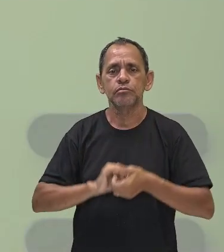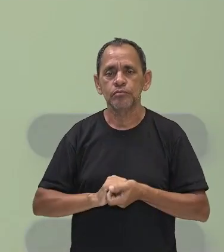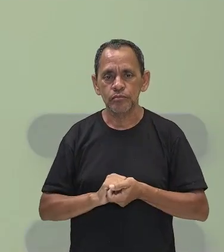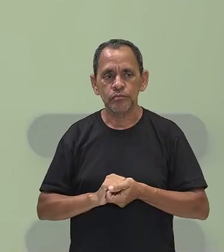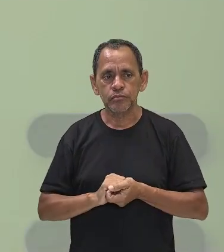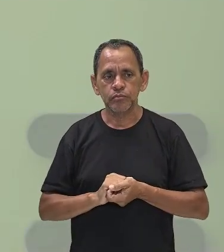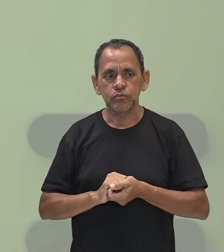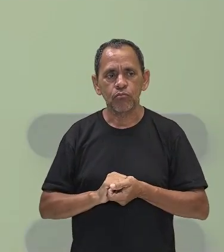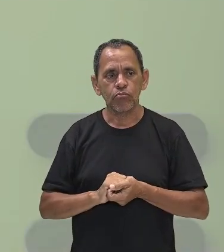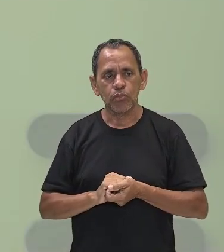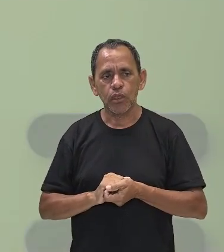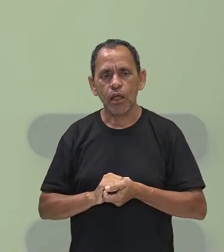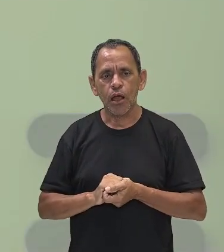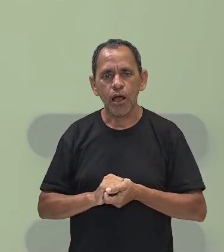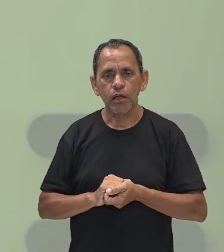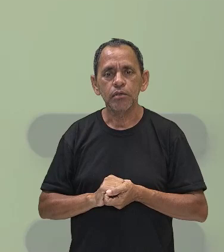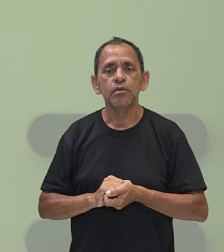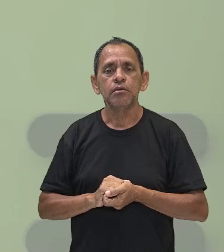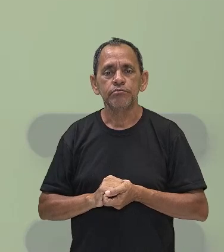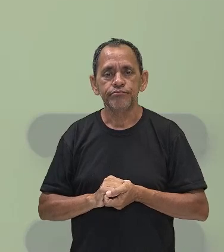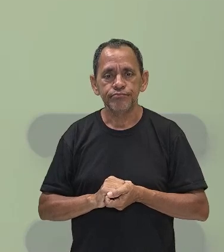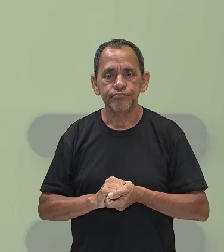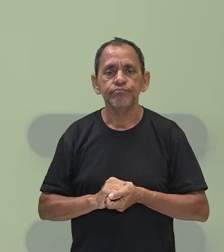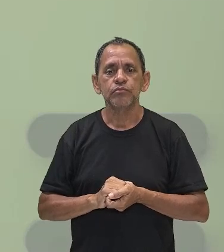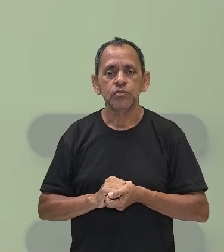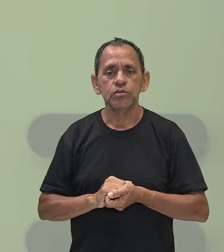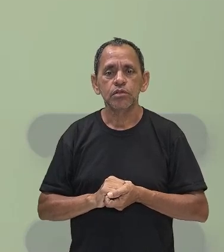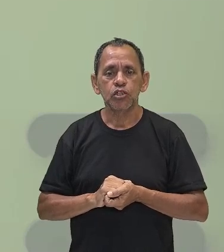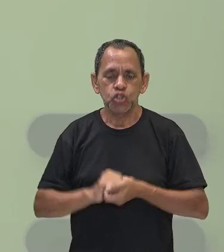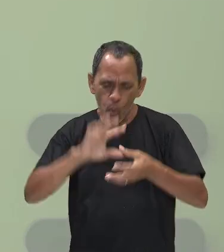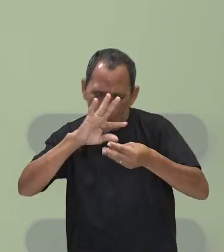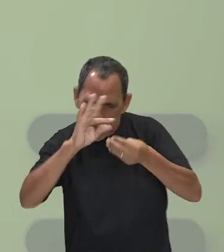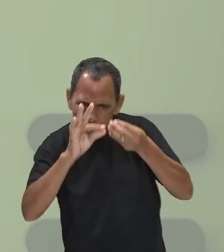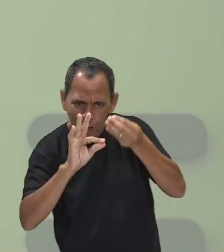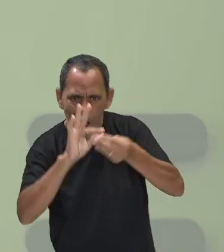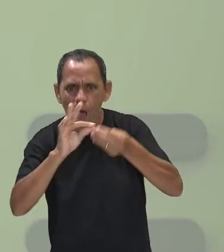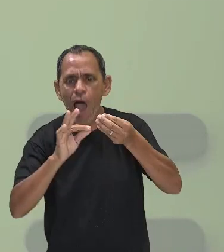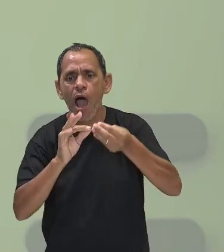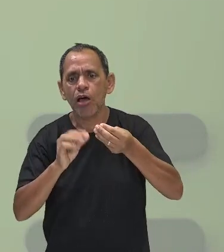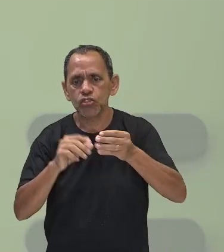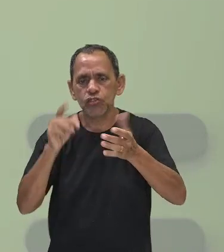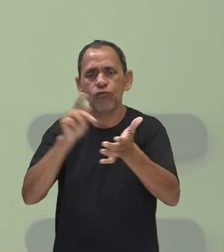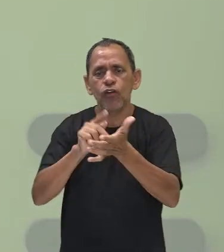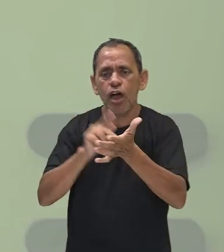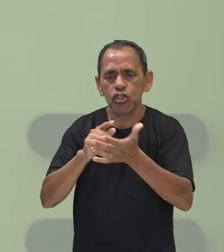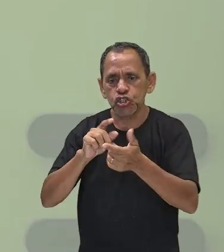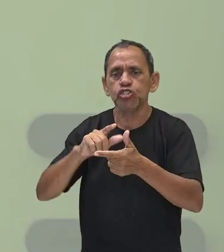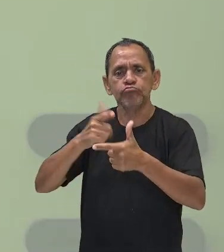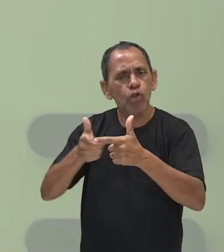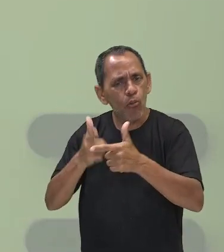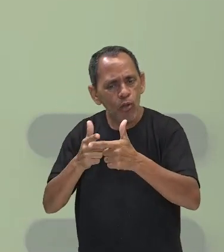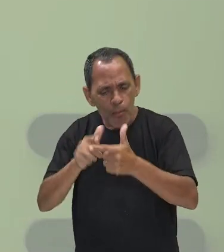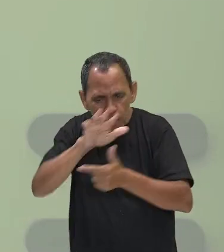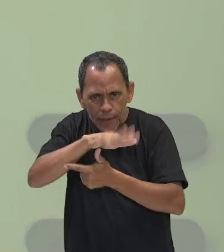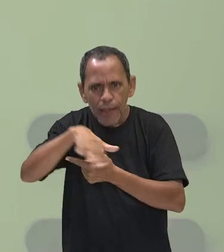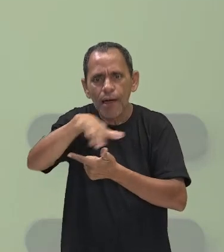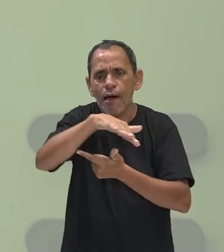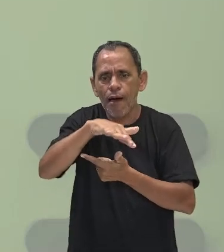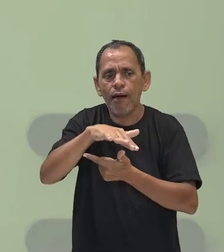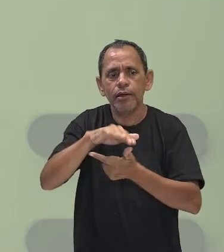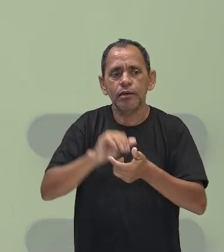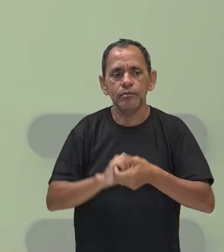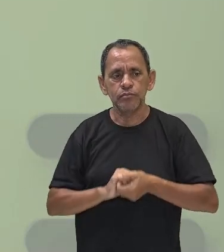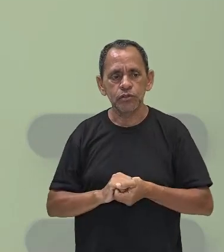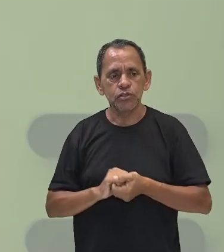verdade, são resquícios de uma verdadeira guerra que foi travada ali naquela pequena região, e o que a gente está vendo é o